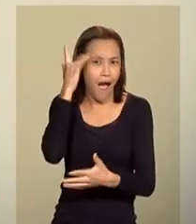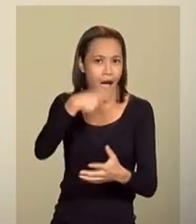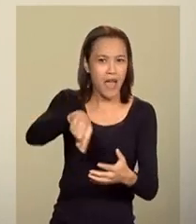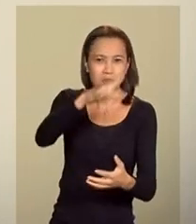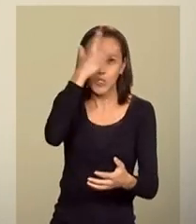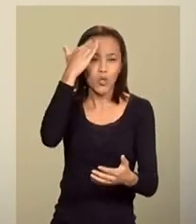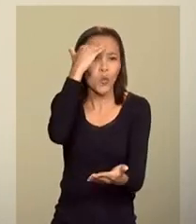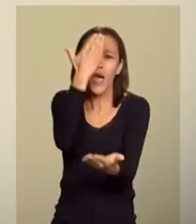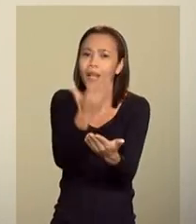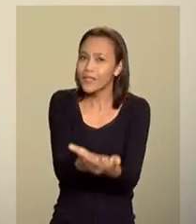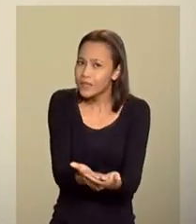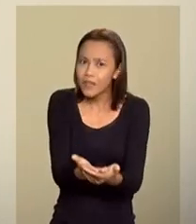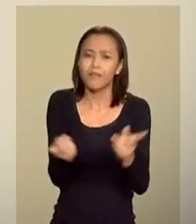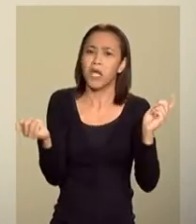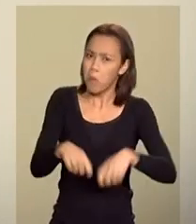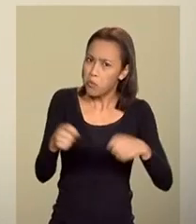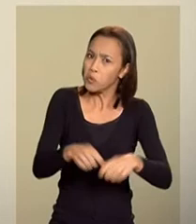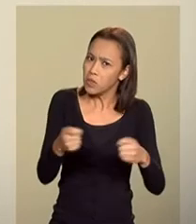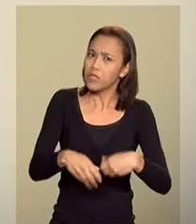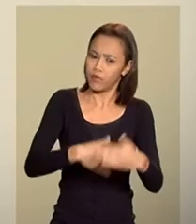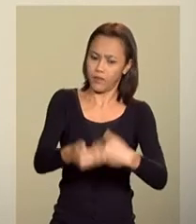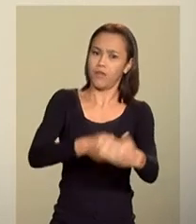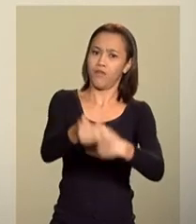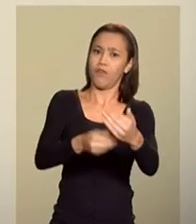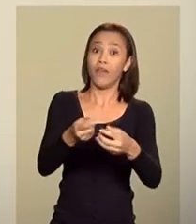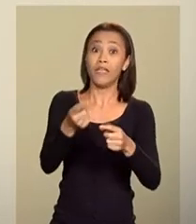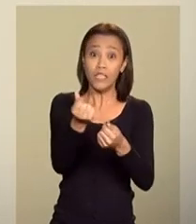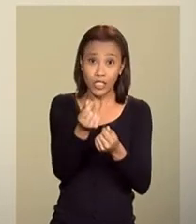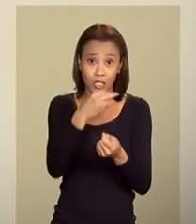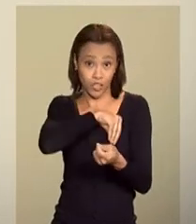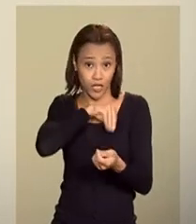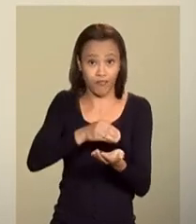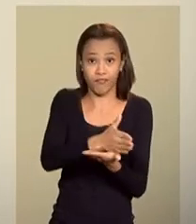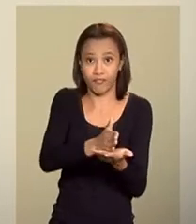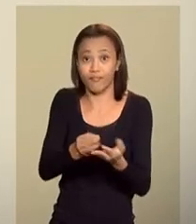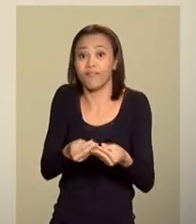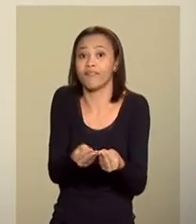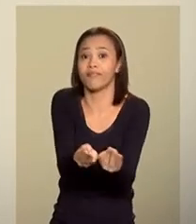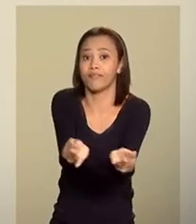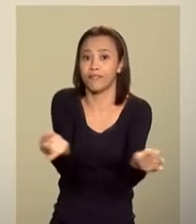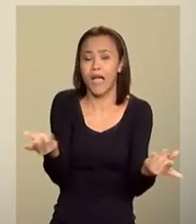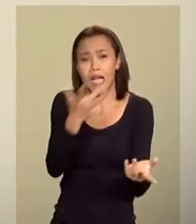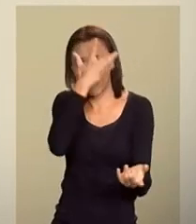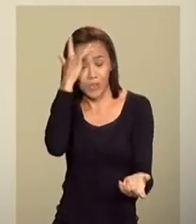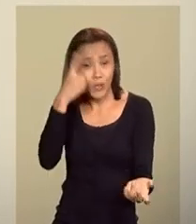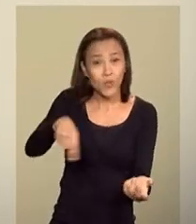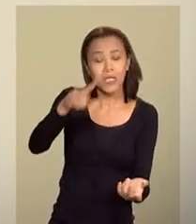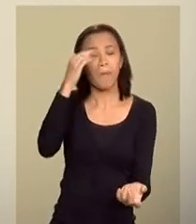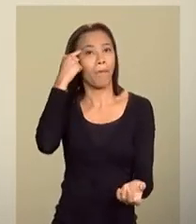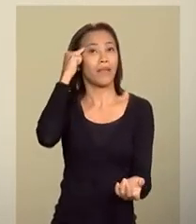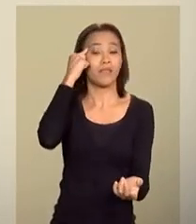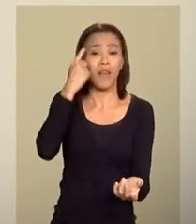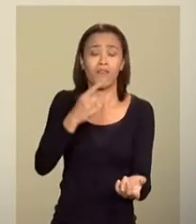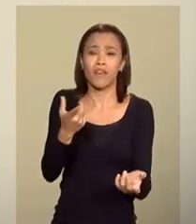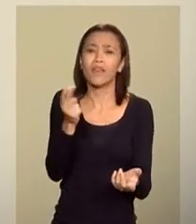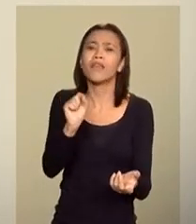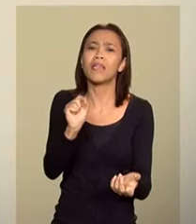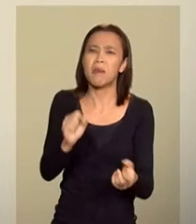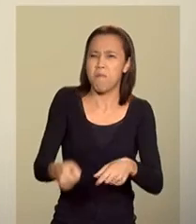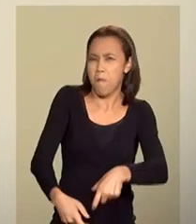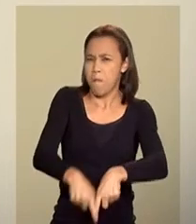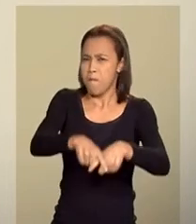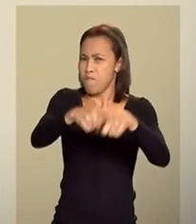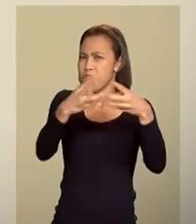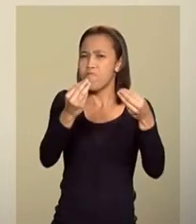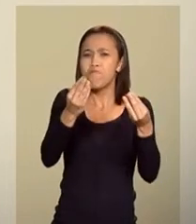os que não acreditavam que era possível crescer redistribuir renda os que pensavam ser impossível que dezenas de